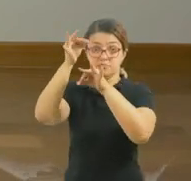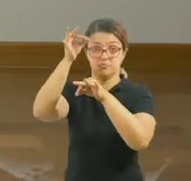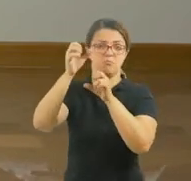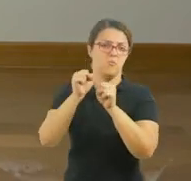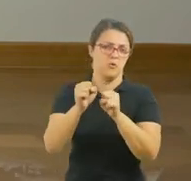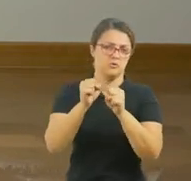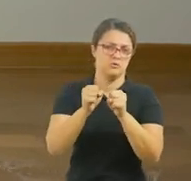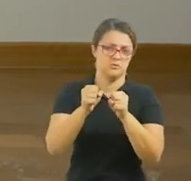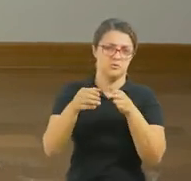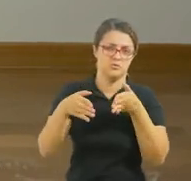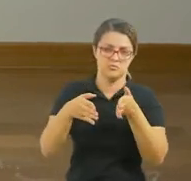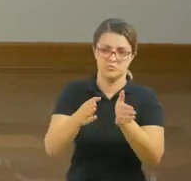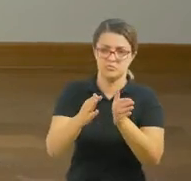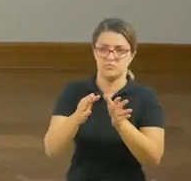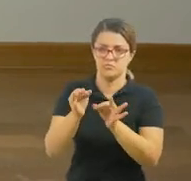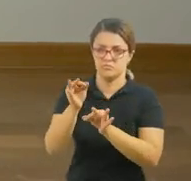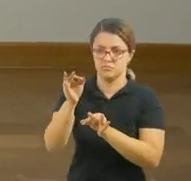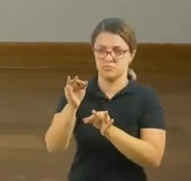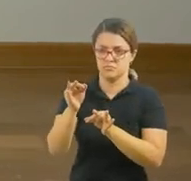deixa ela acertar, vamos ver se eu consigo.